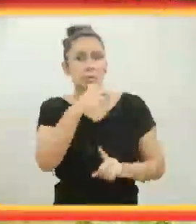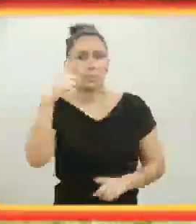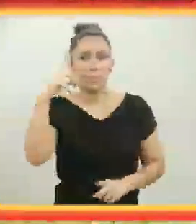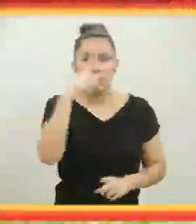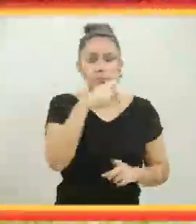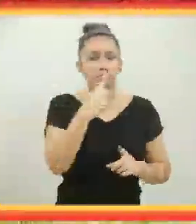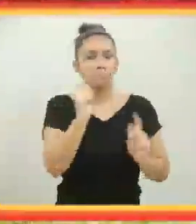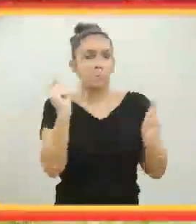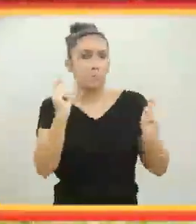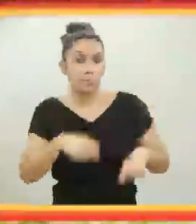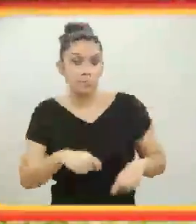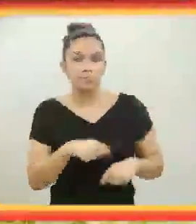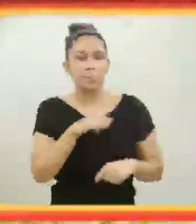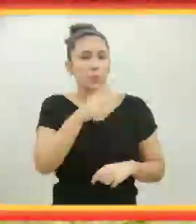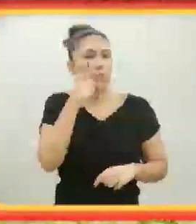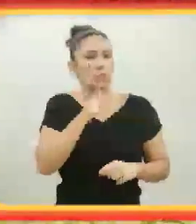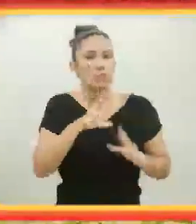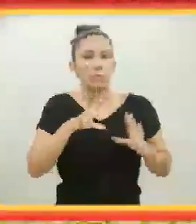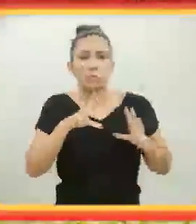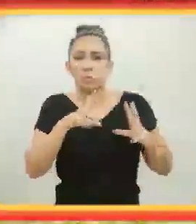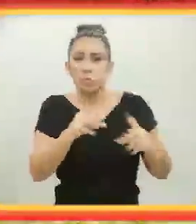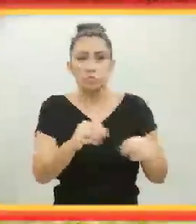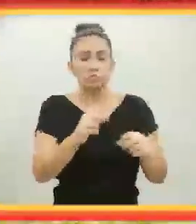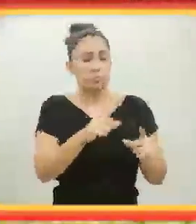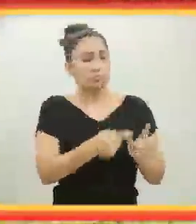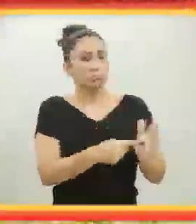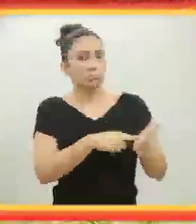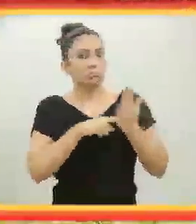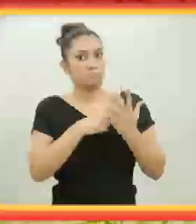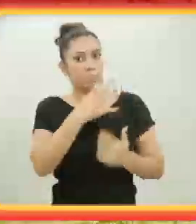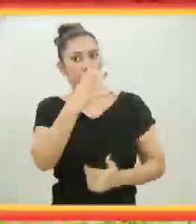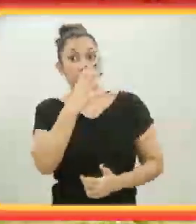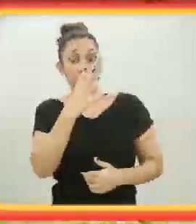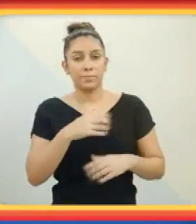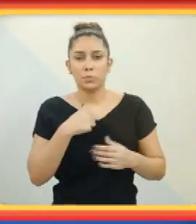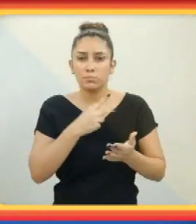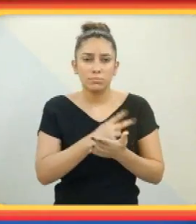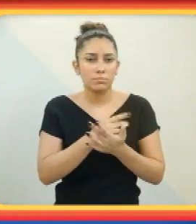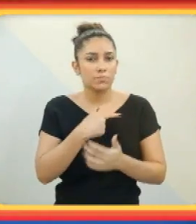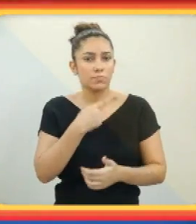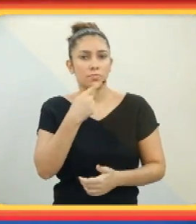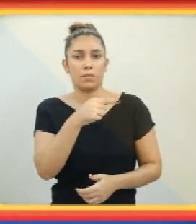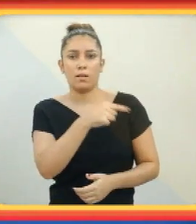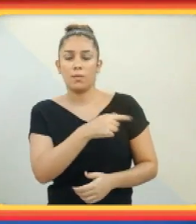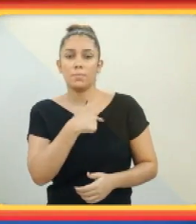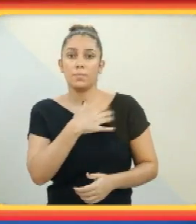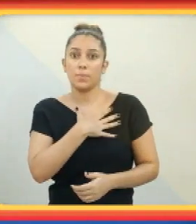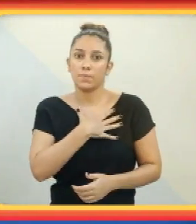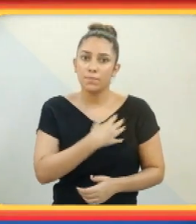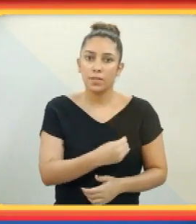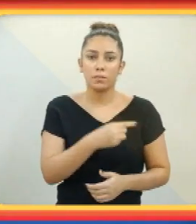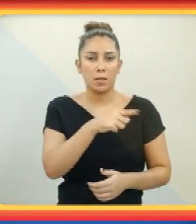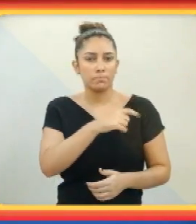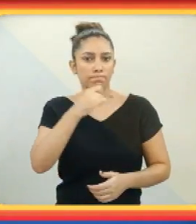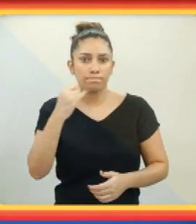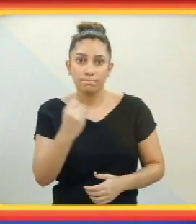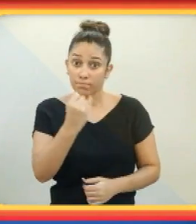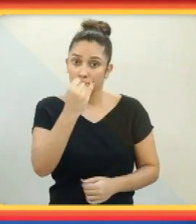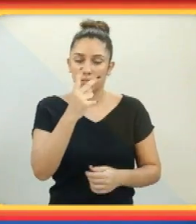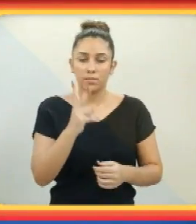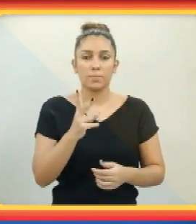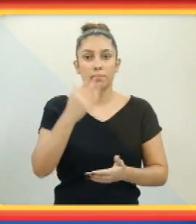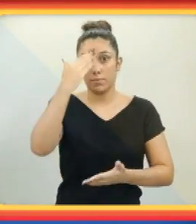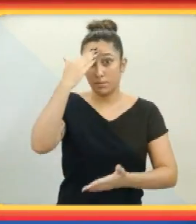tudo. E isso é que me impressiona. E eu sempre falo com ela, minha filha, o importante é você sempre acreditar.